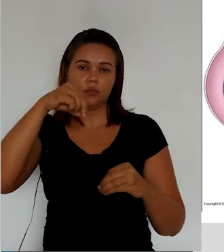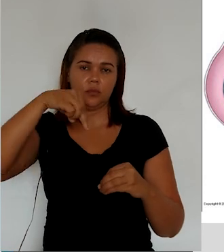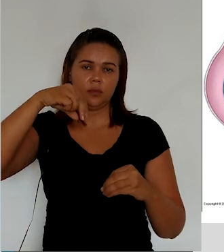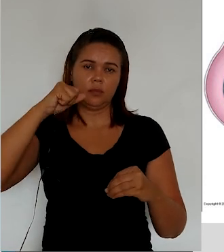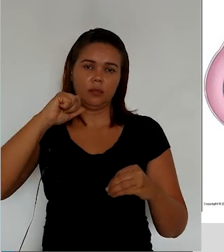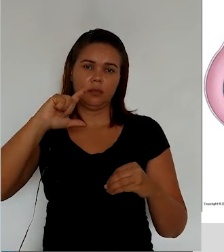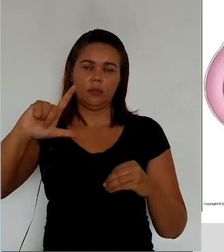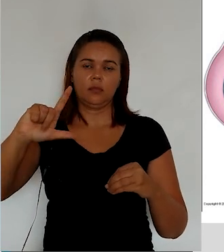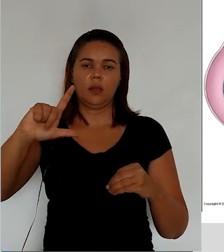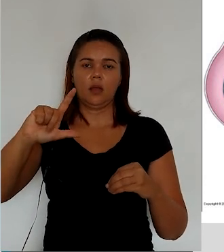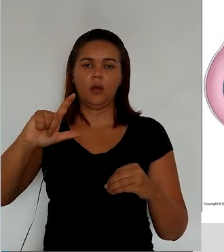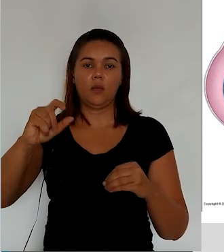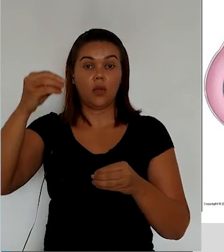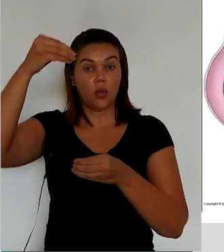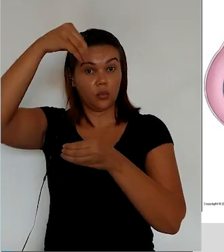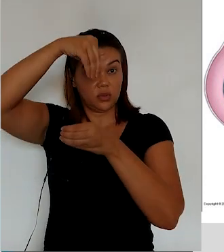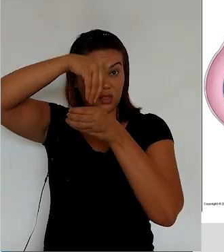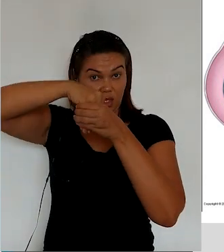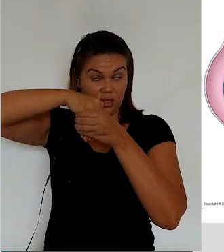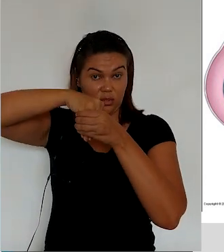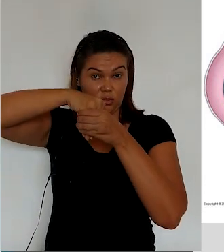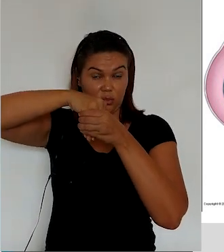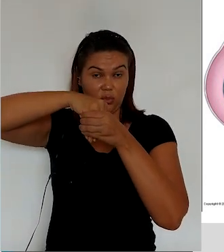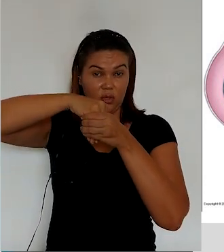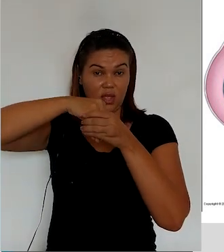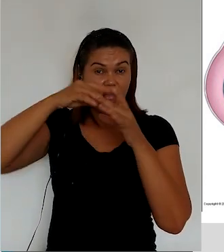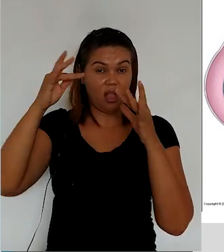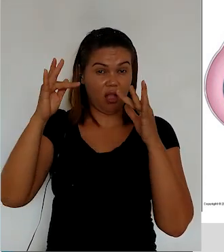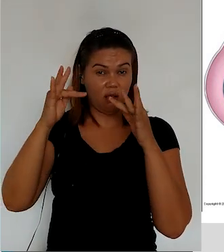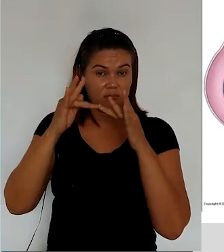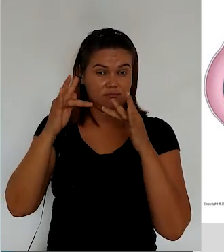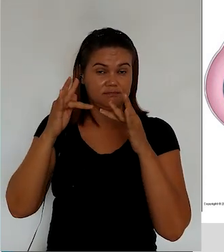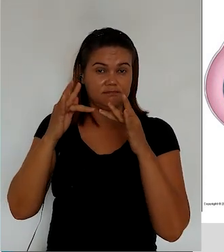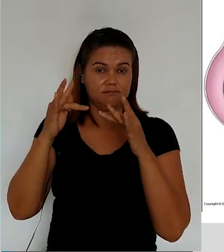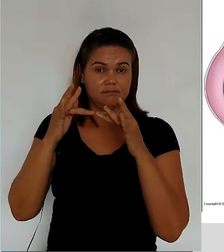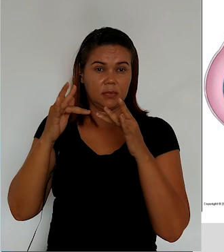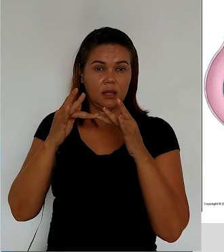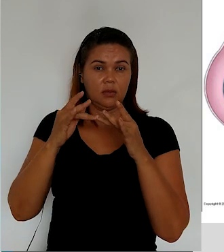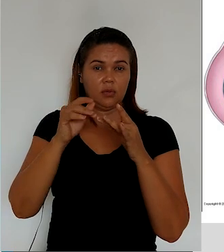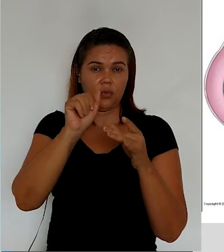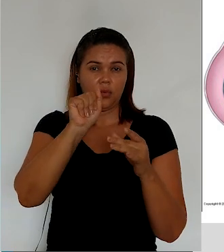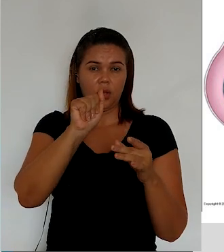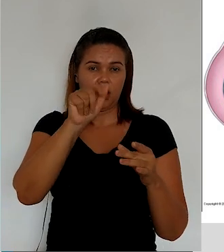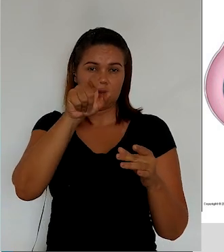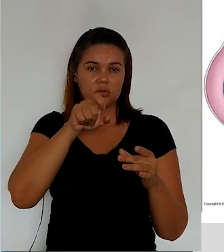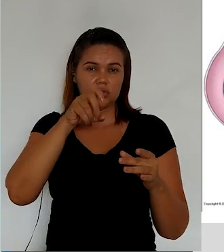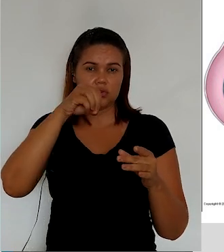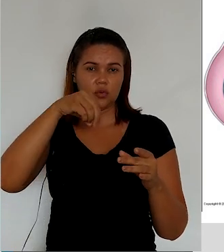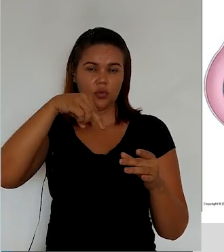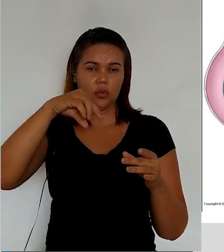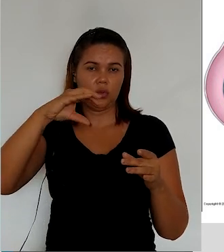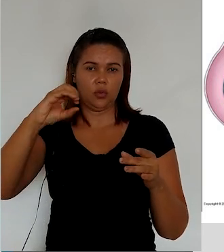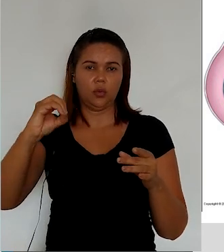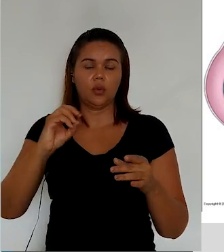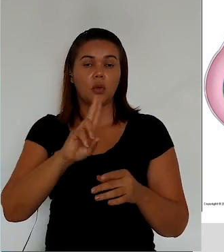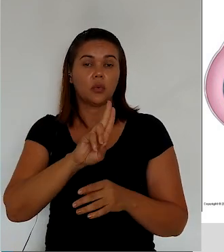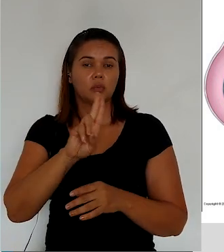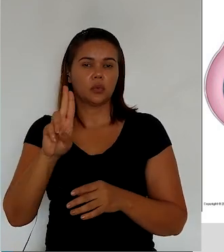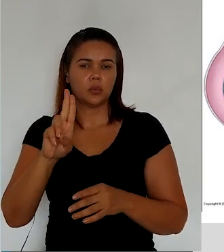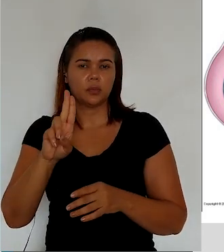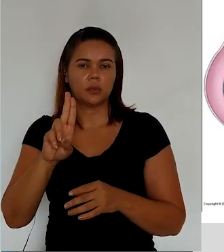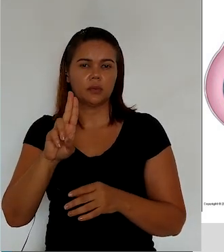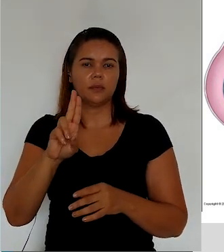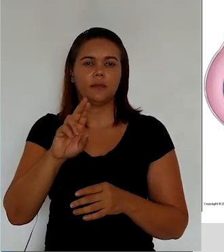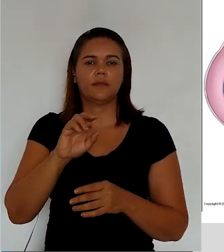e um interno, que entra em contato com o axônio e é